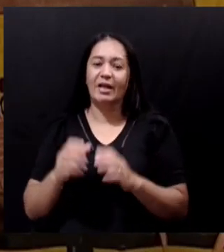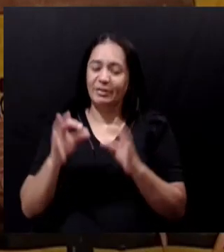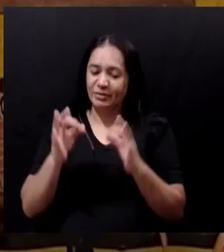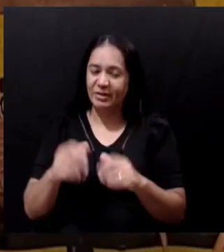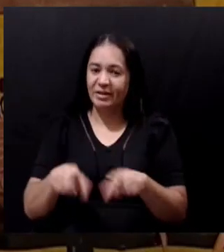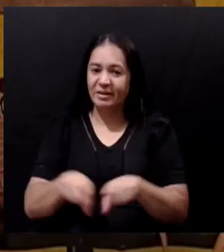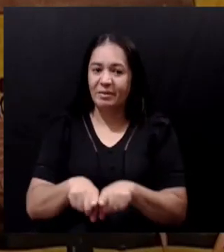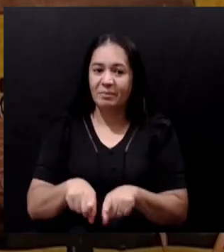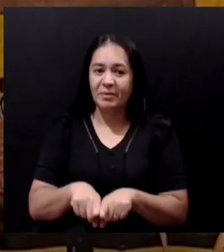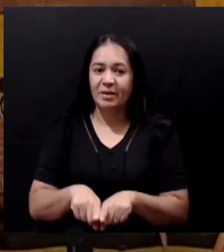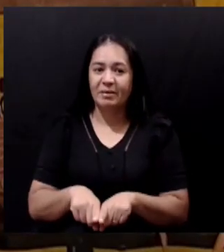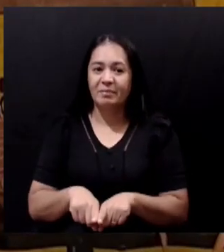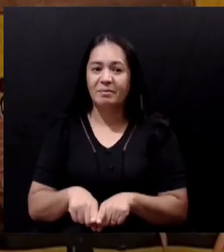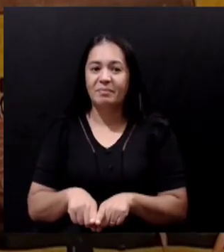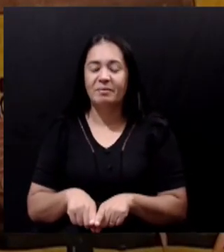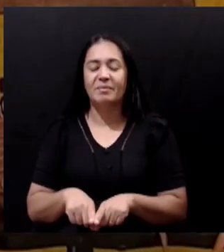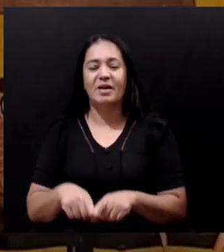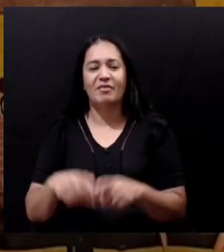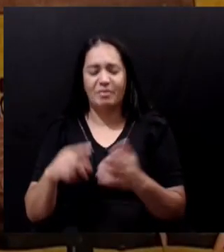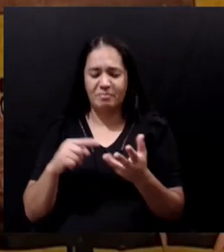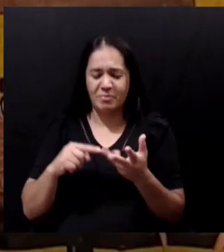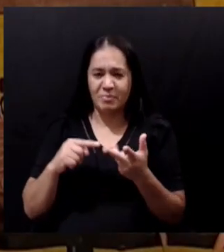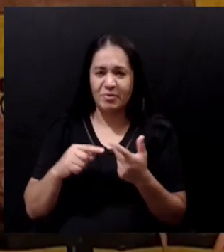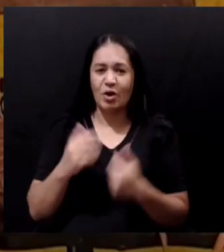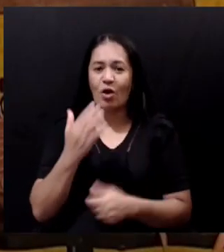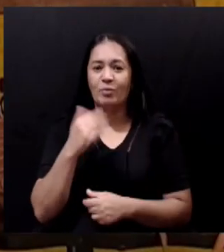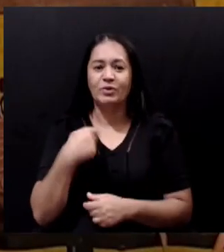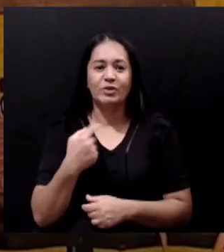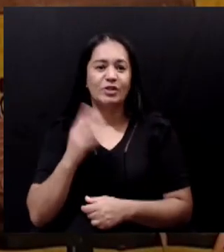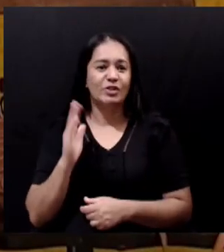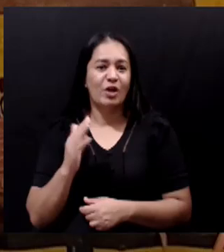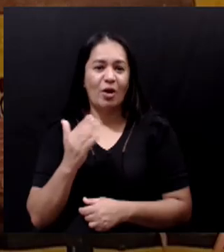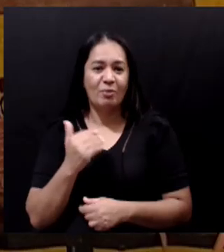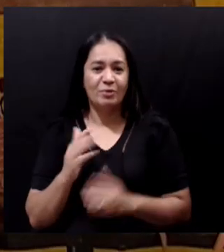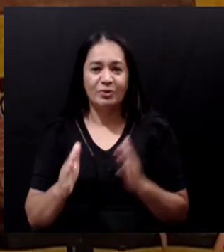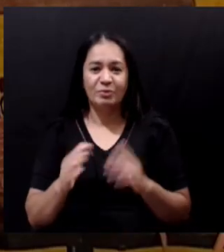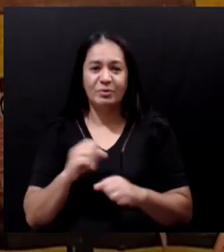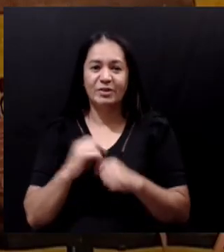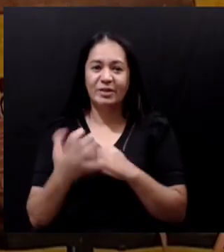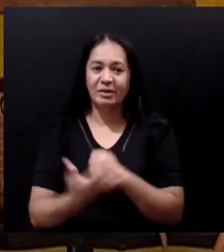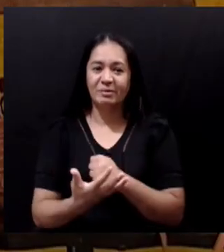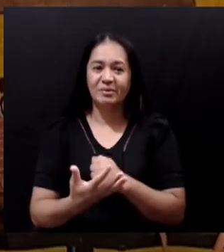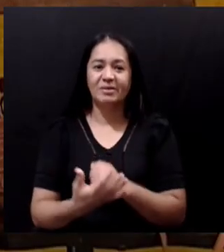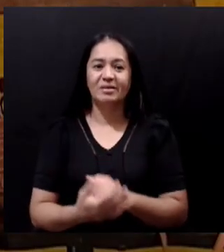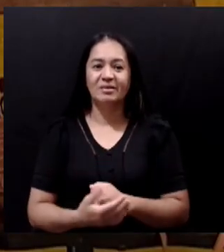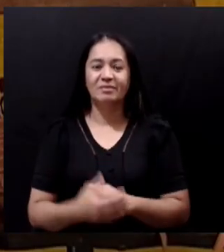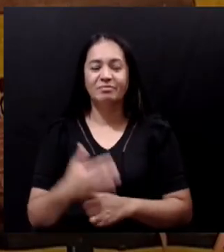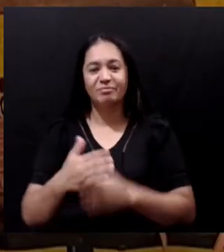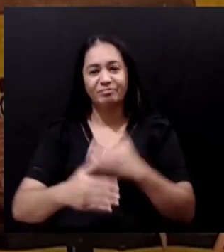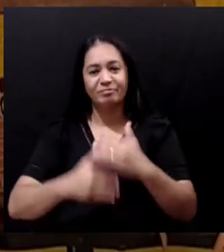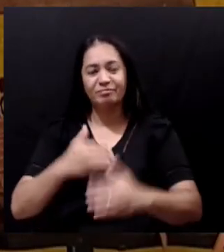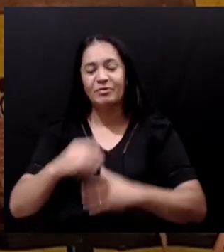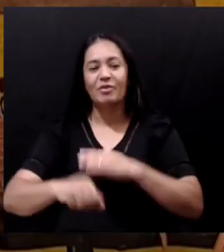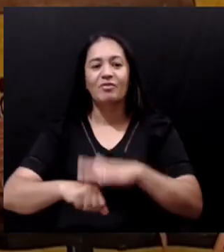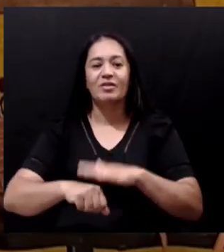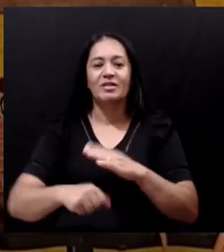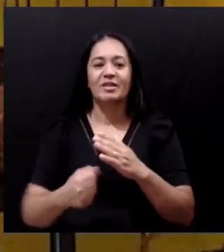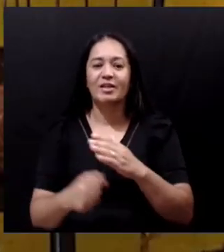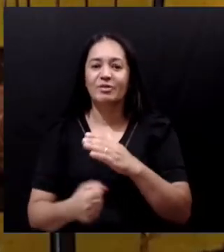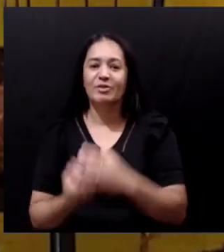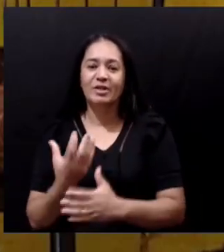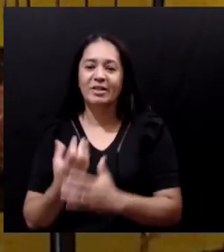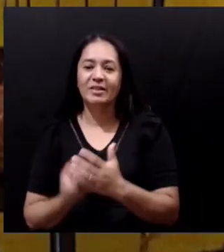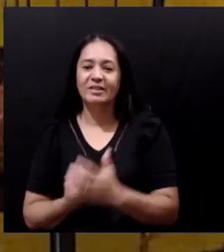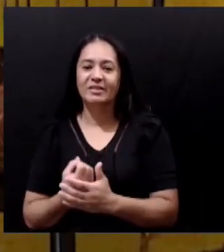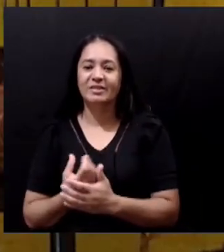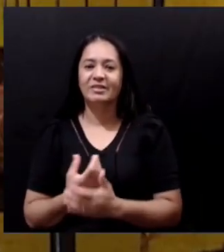veio lasanha, tudo comida que nós comíamos na pandemia, que dava vontade de comer, e foi fazendo os pratos e foi surgindo as ideias dos pastéis. E